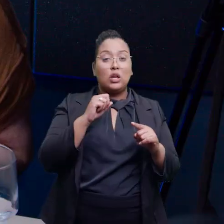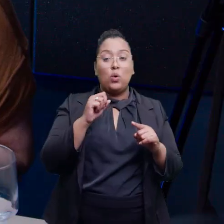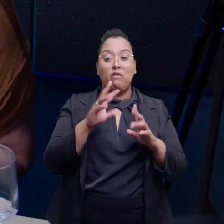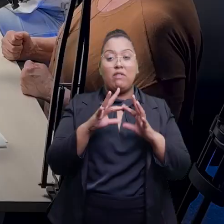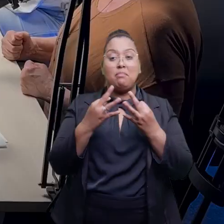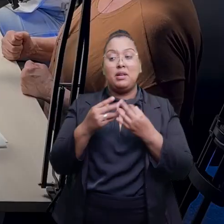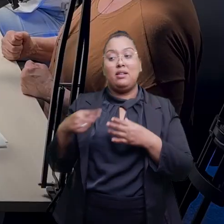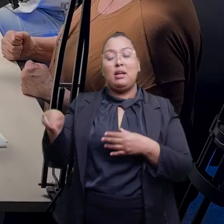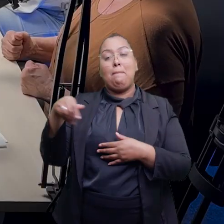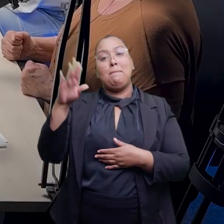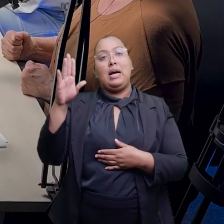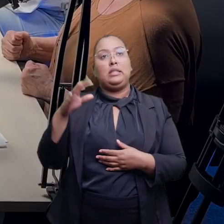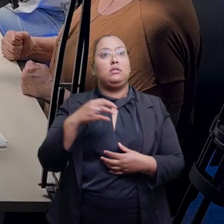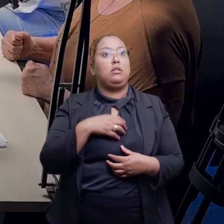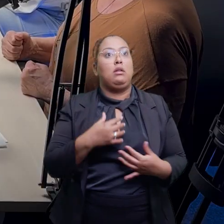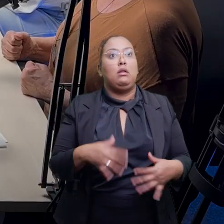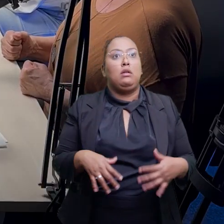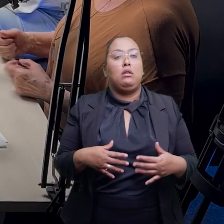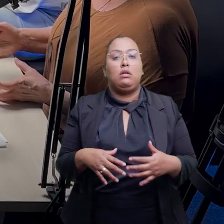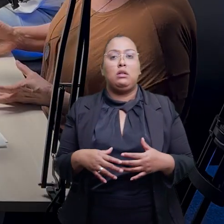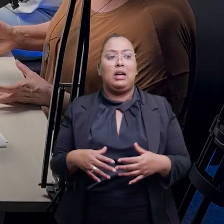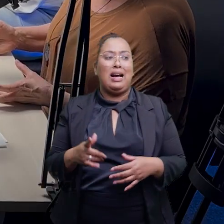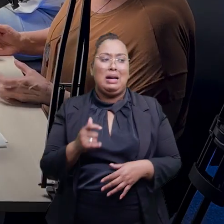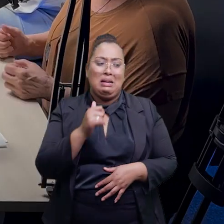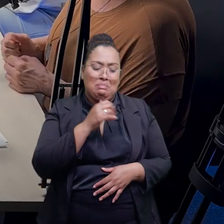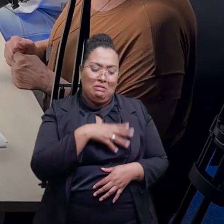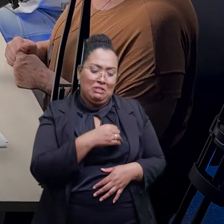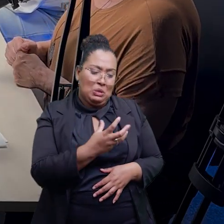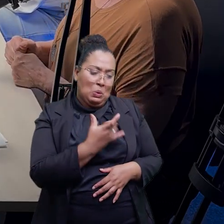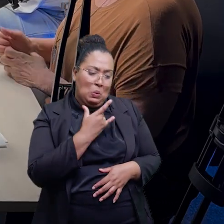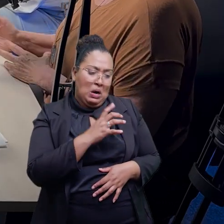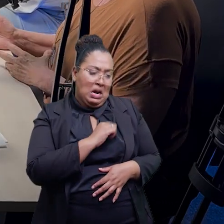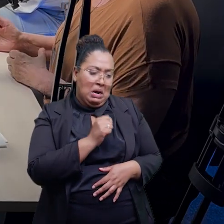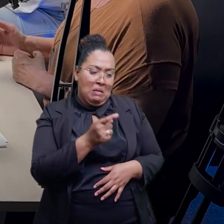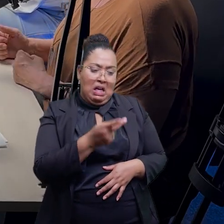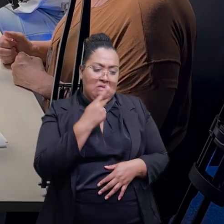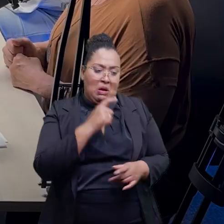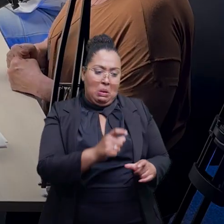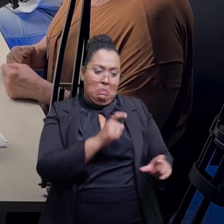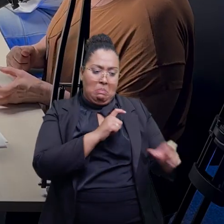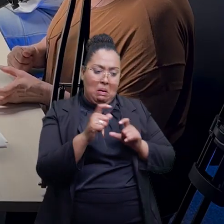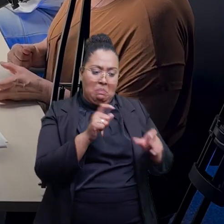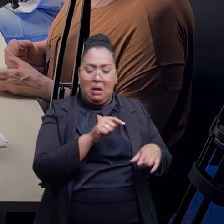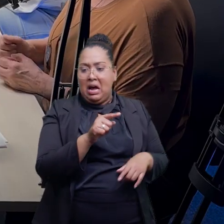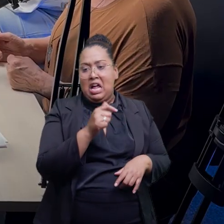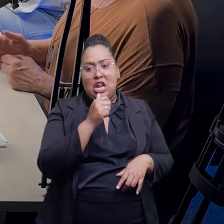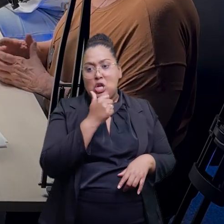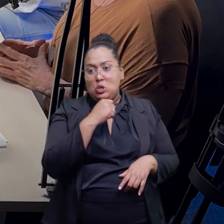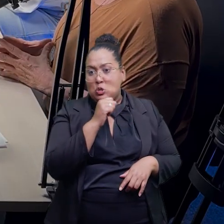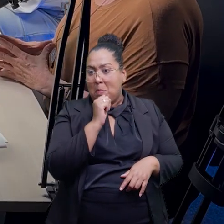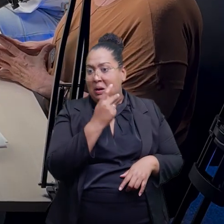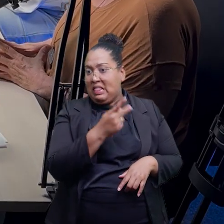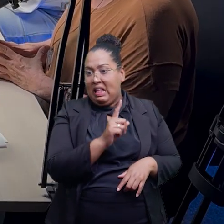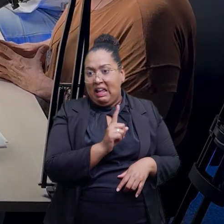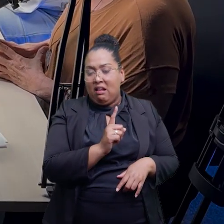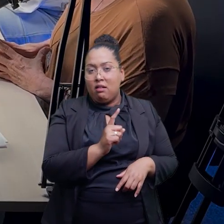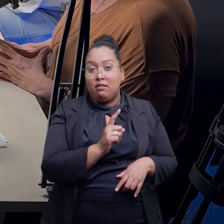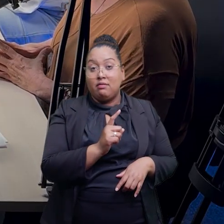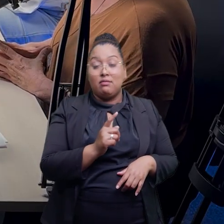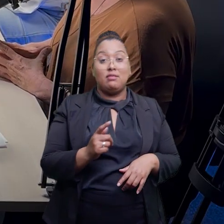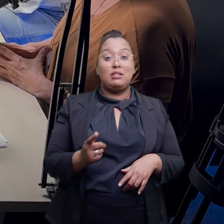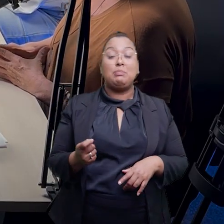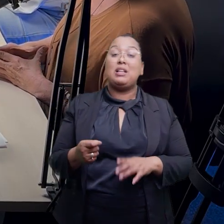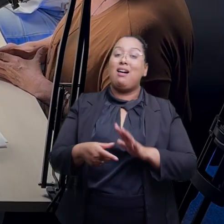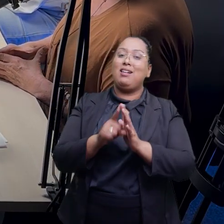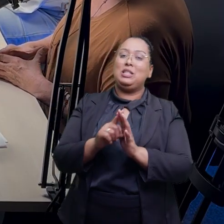mais inseguras. Minha filha não me ama, ela falou isso, falou que eu não sou mãe dela e tal. Então, isso é